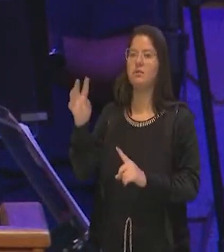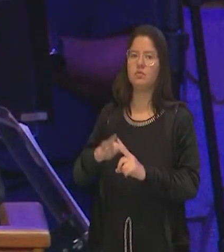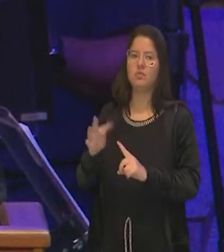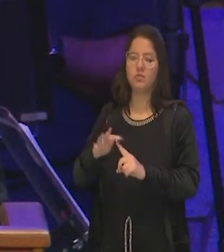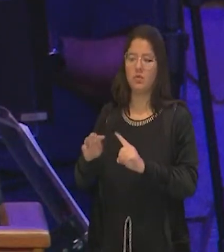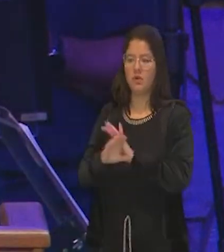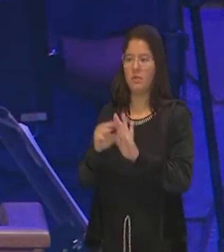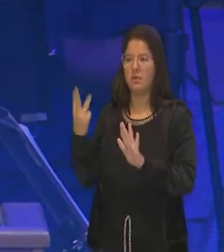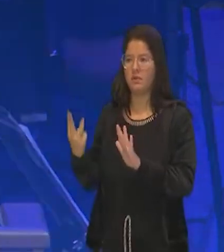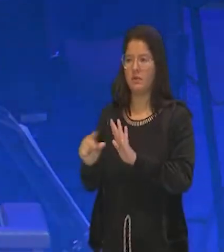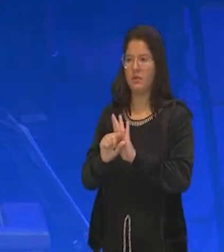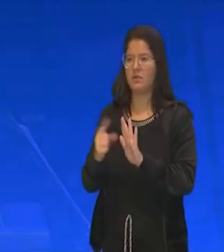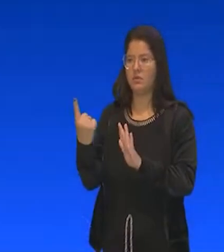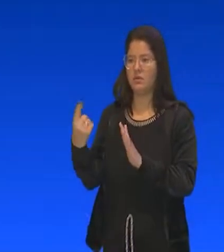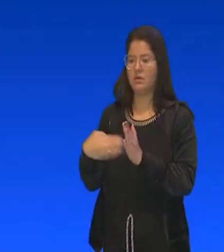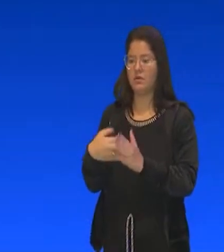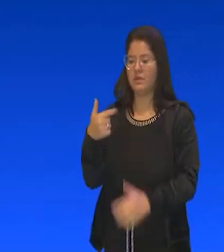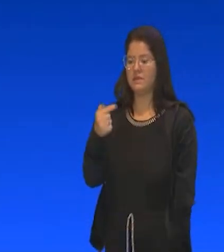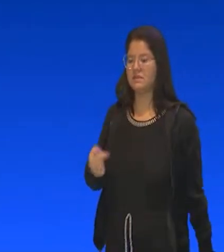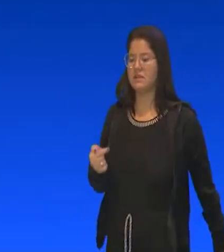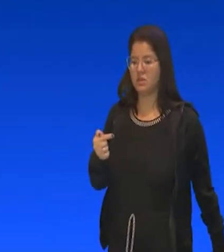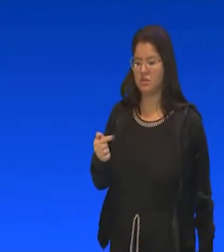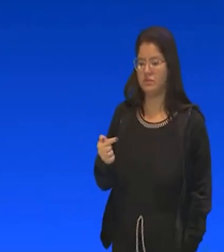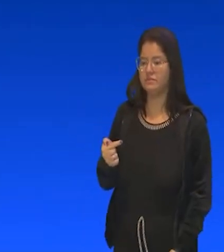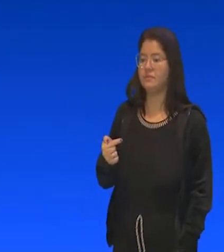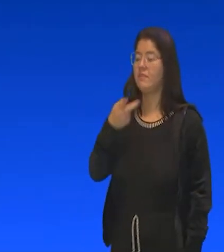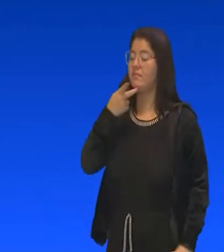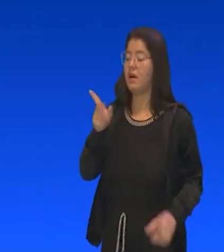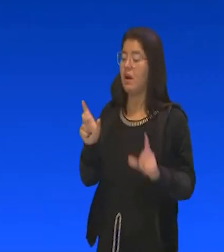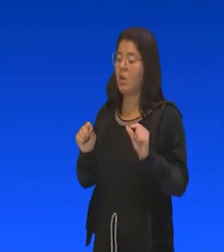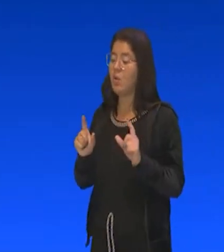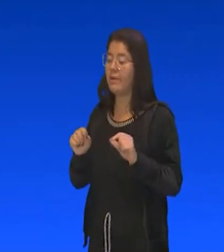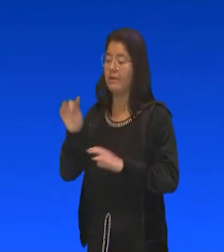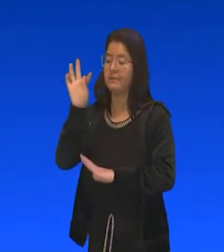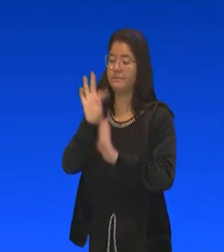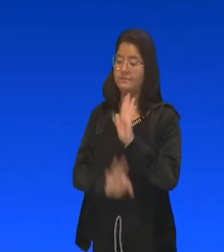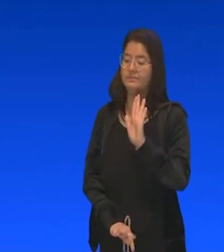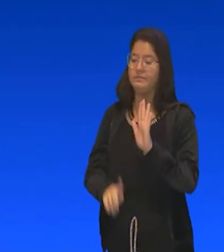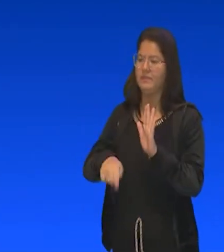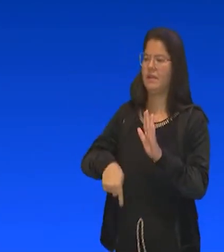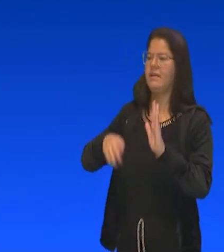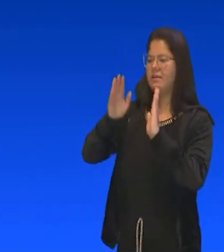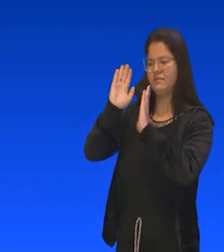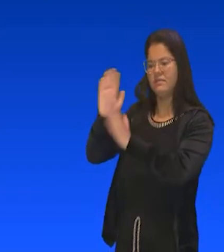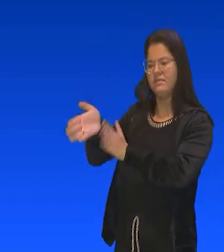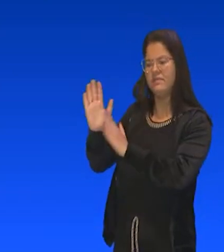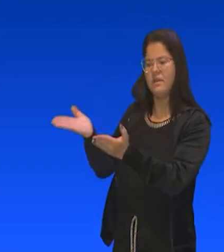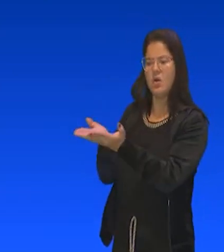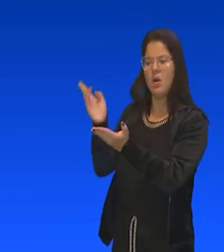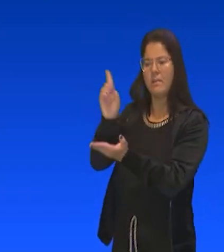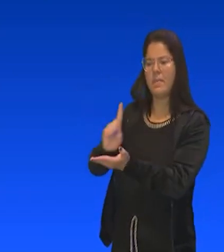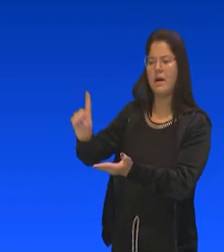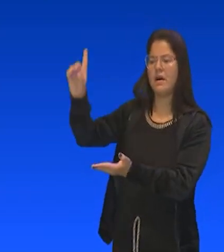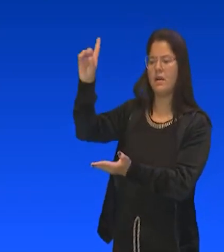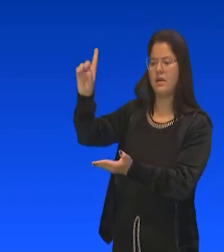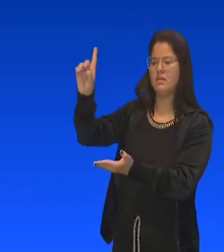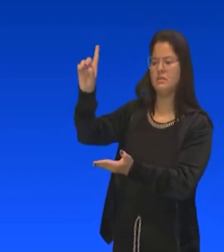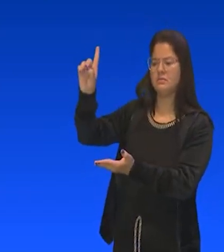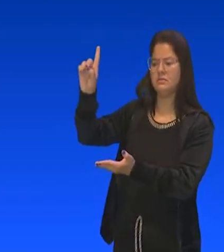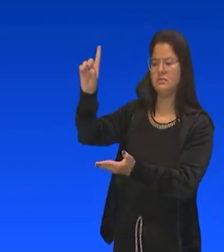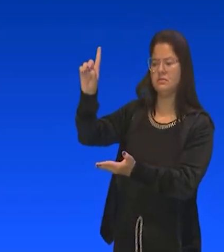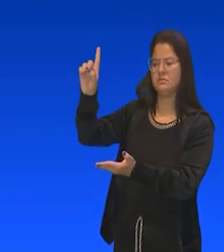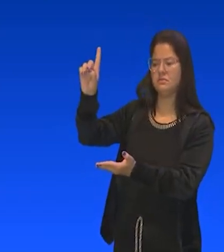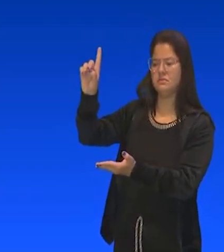do verso 1 ao verso 7, que assim diz: fiel é a palavra, se alguém aspira